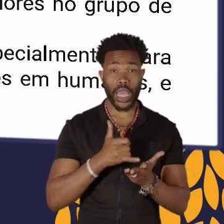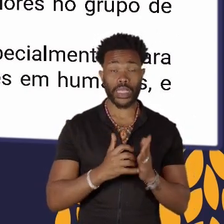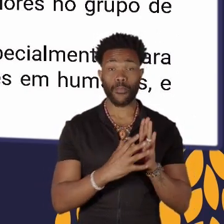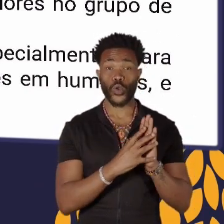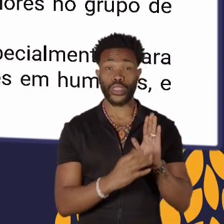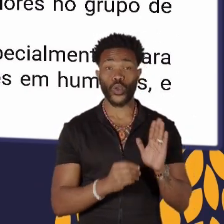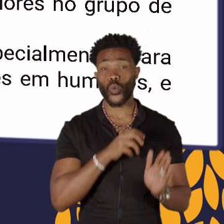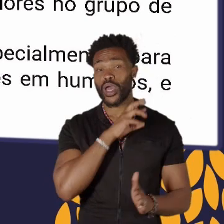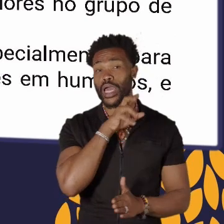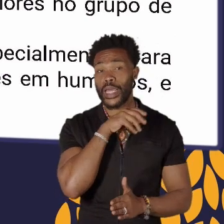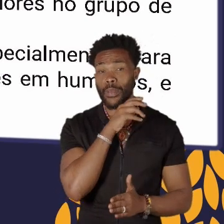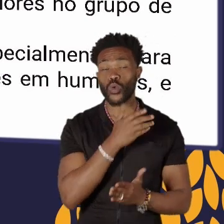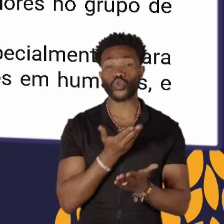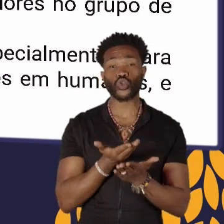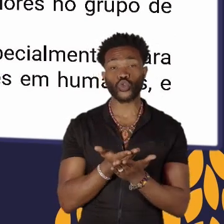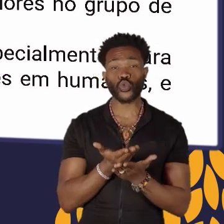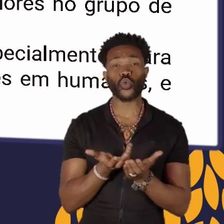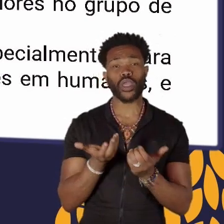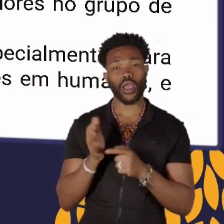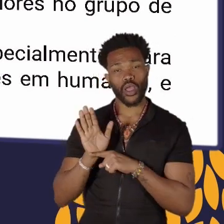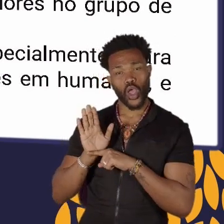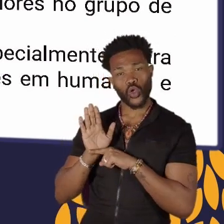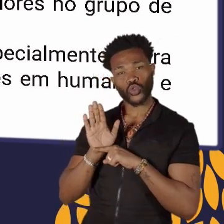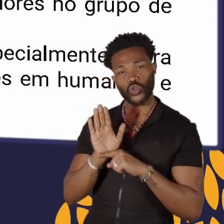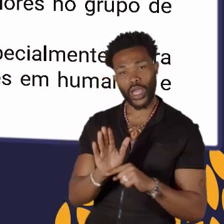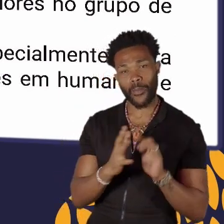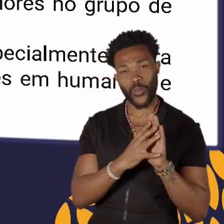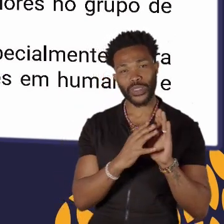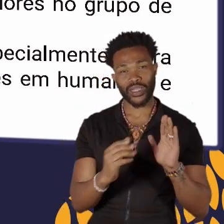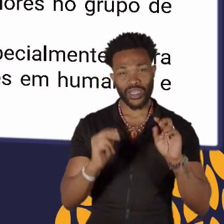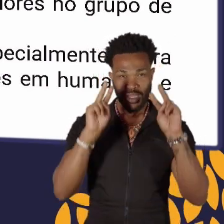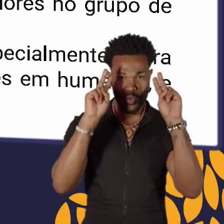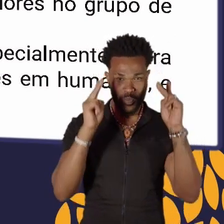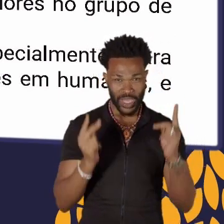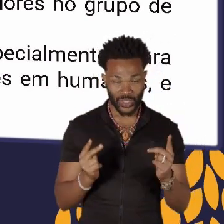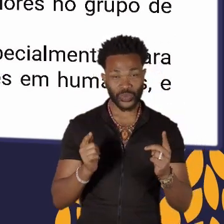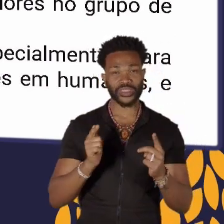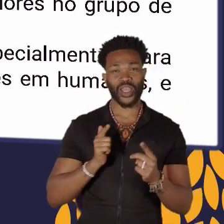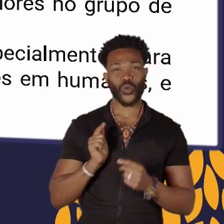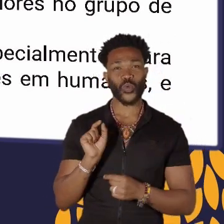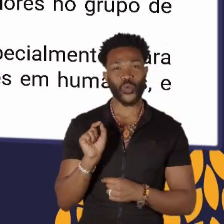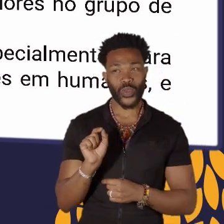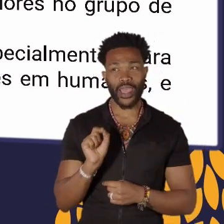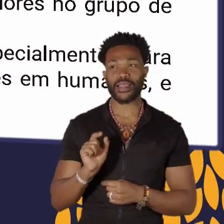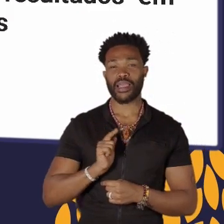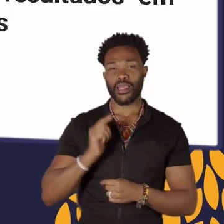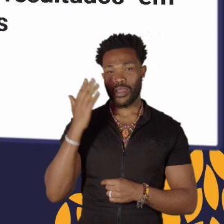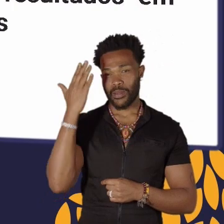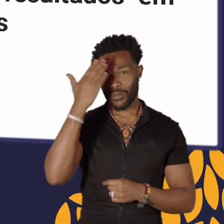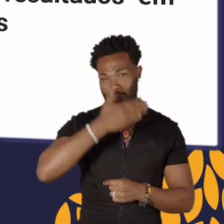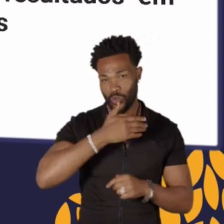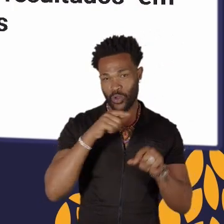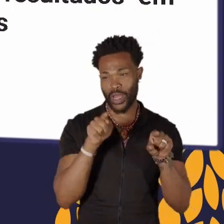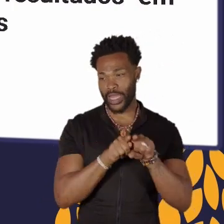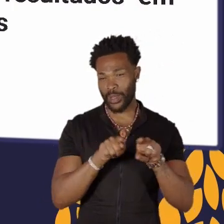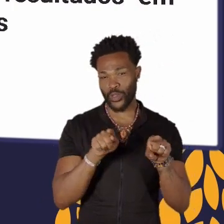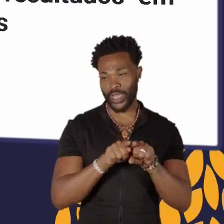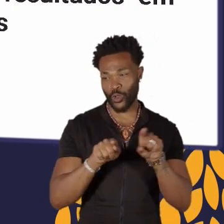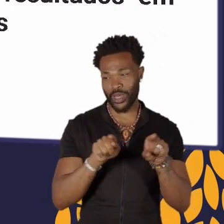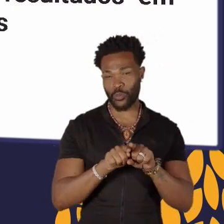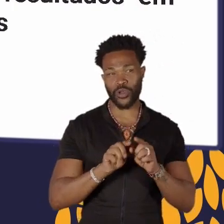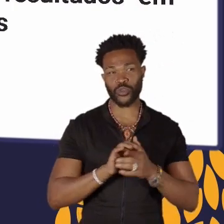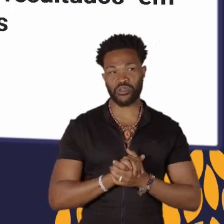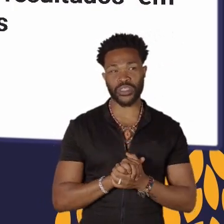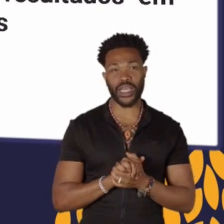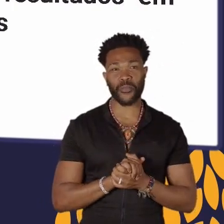E com o nosso estudo, a gente quer contribuir para falar em modelos humanos que a gente tem também boas evidências. E aí,